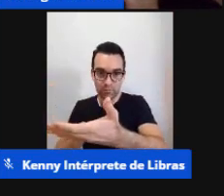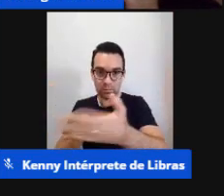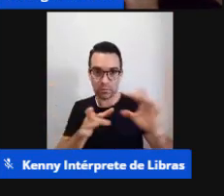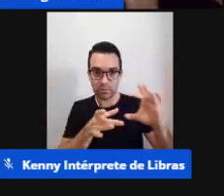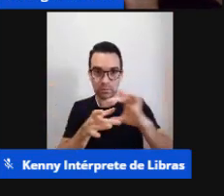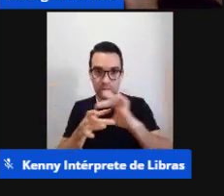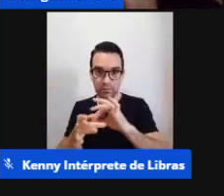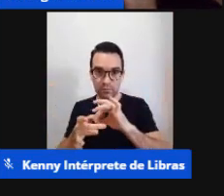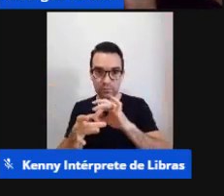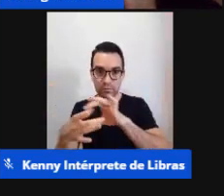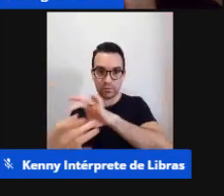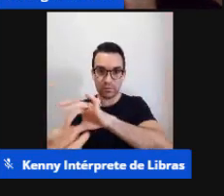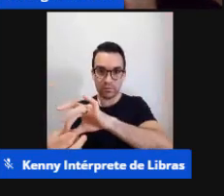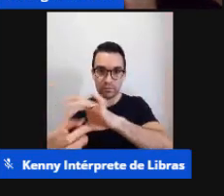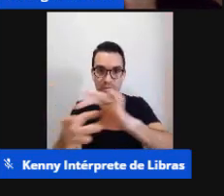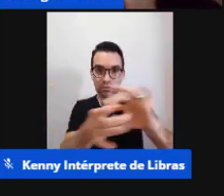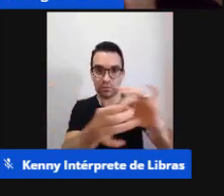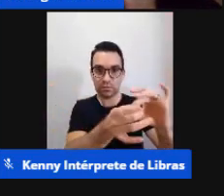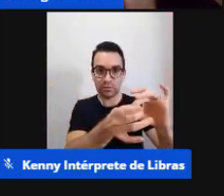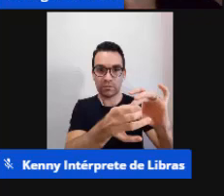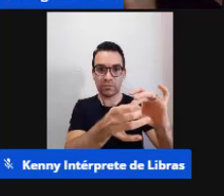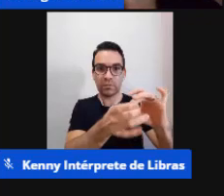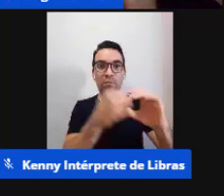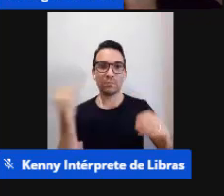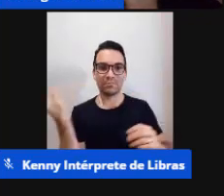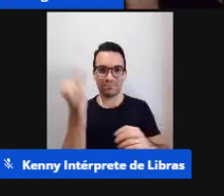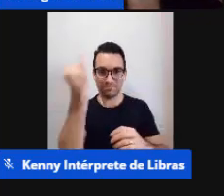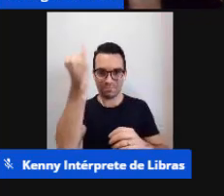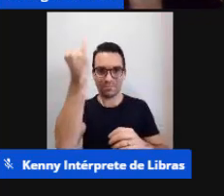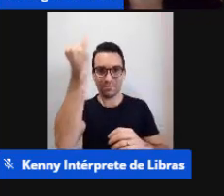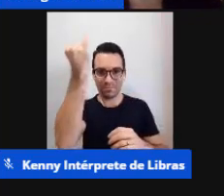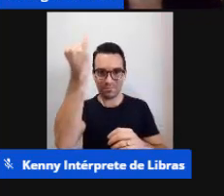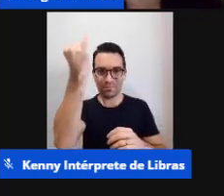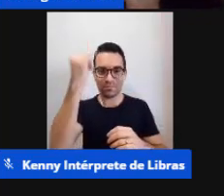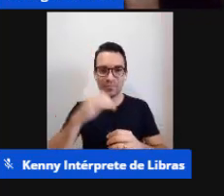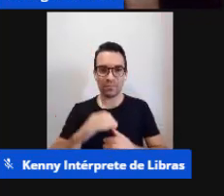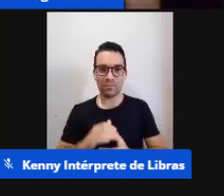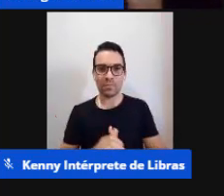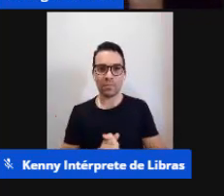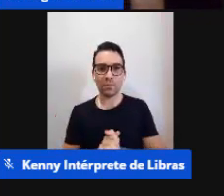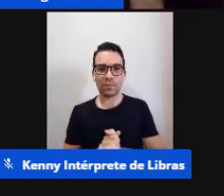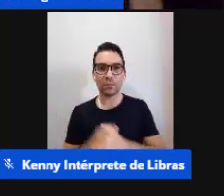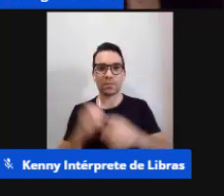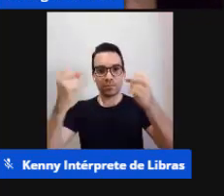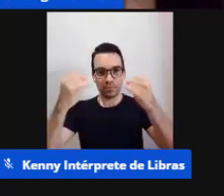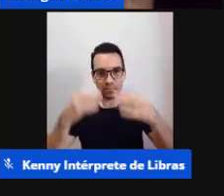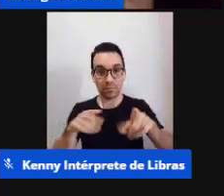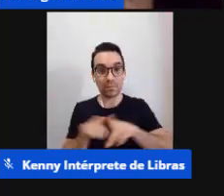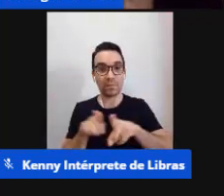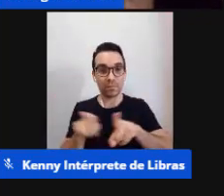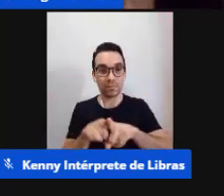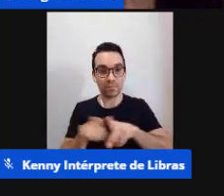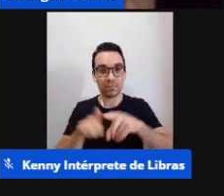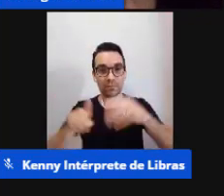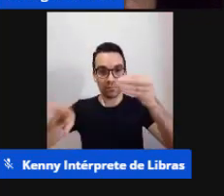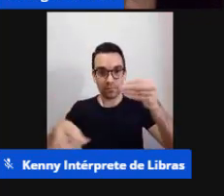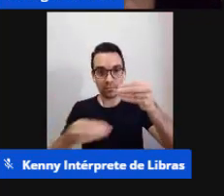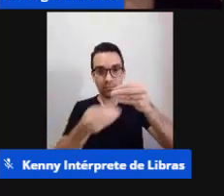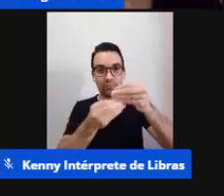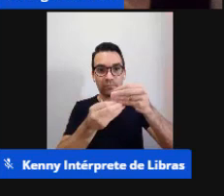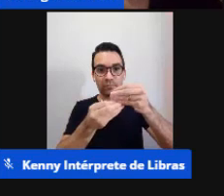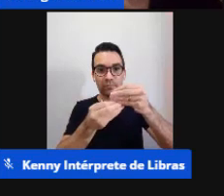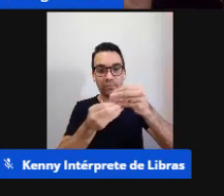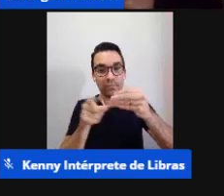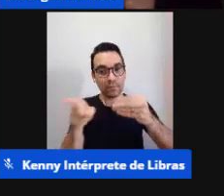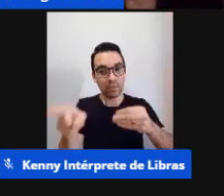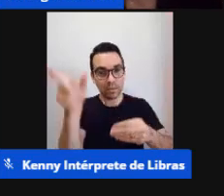se relacionam durante a aprendizagem. Tá ok? Isso, Felipe. E outra coisa, né? Ele pensar que